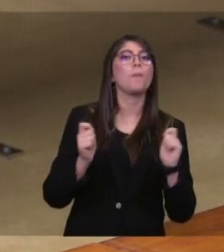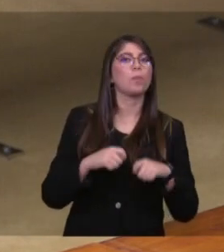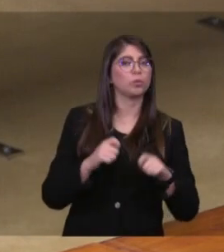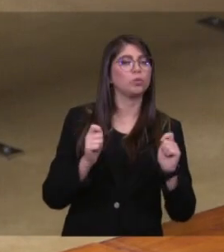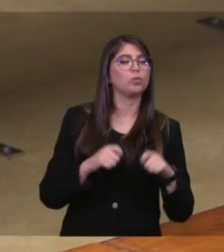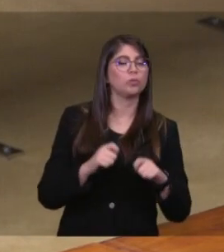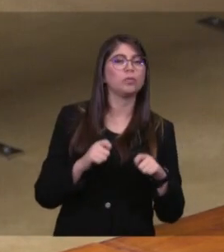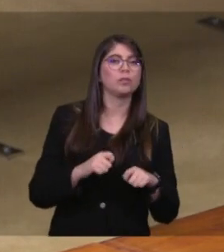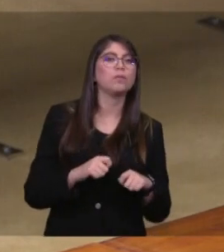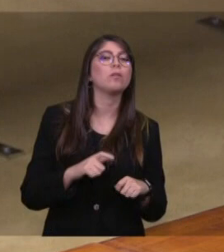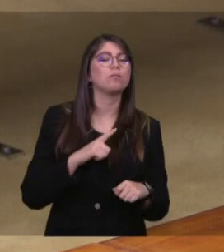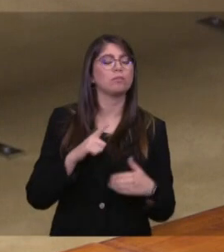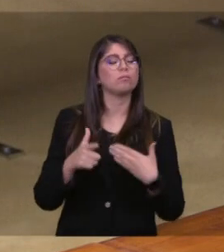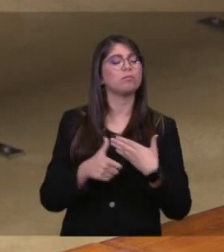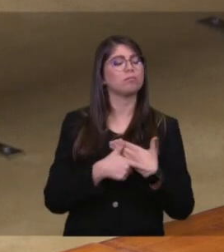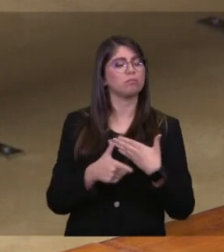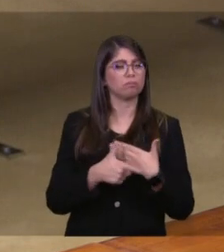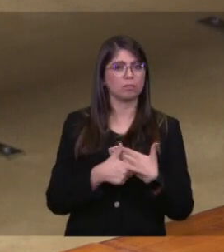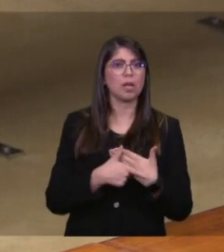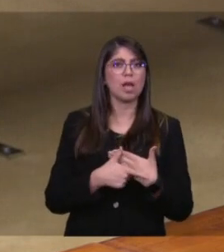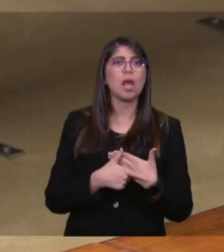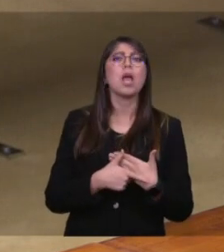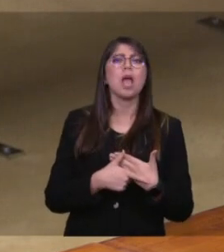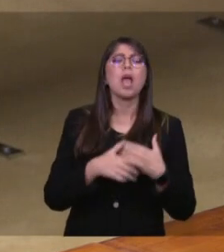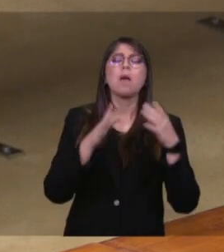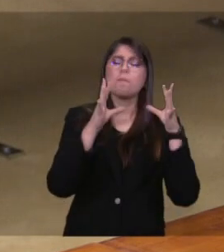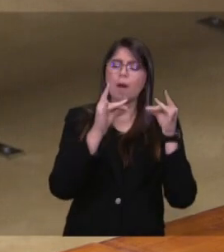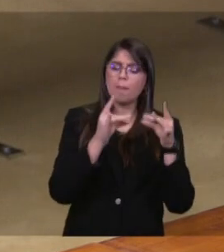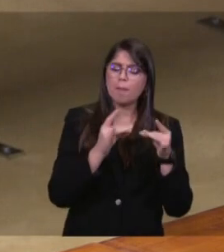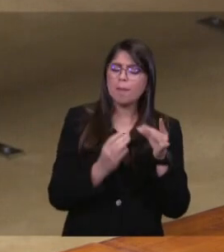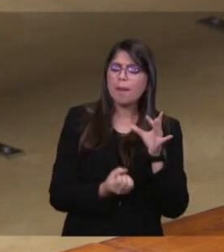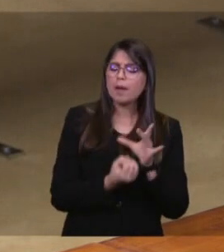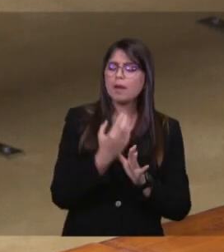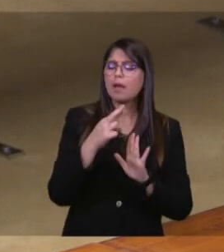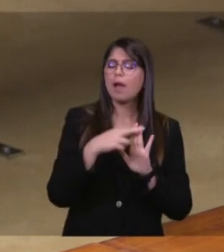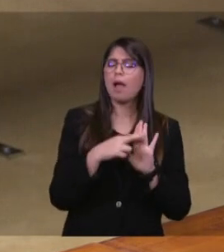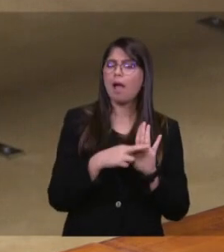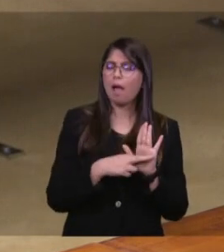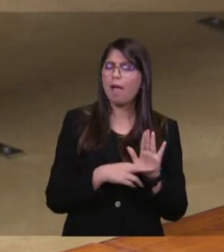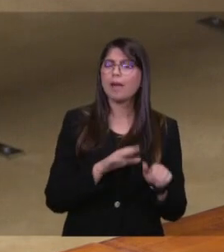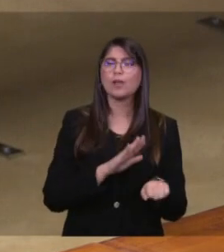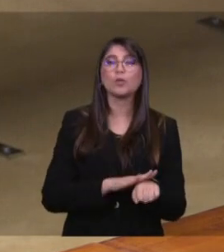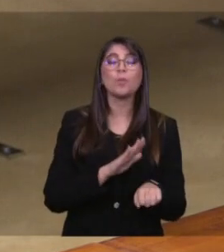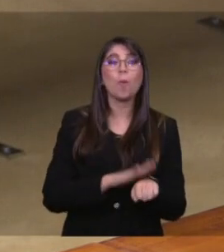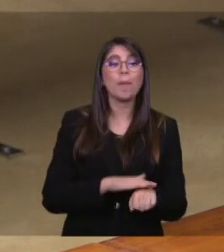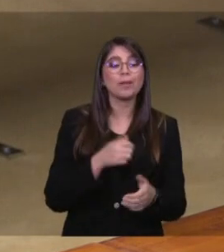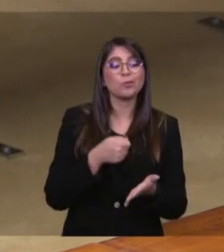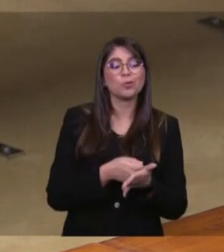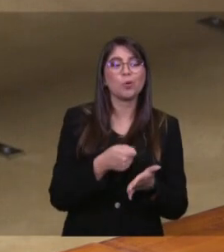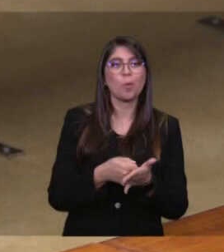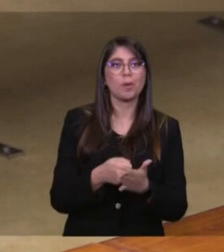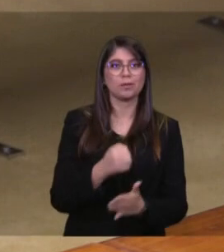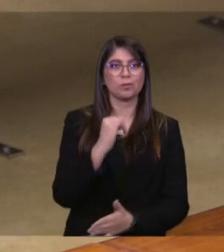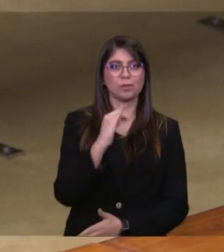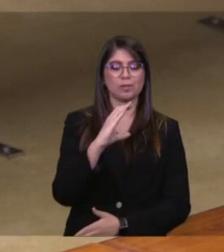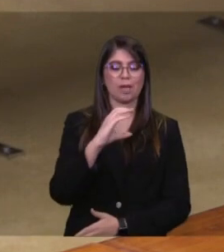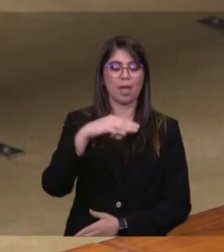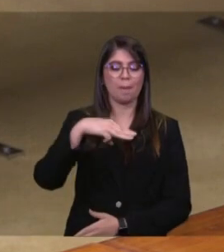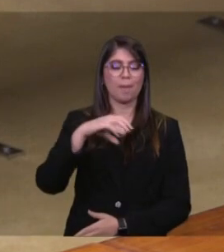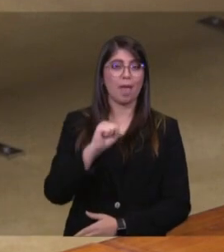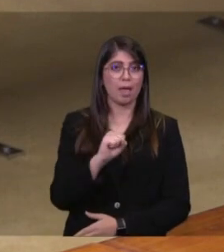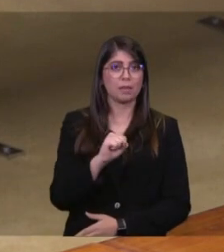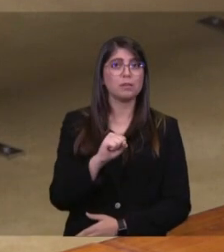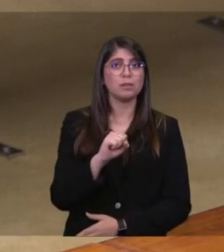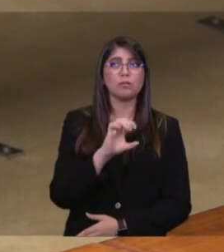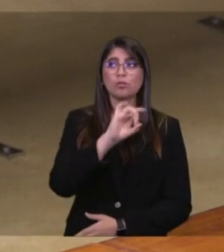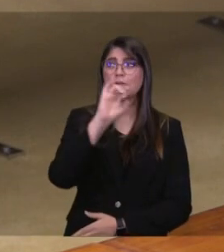sim, competência para poder disciplinar essa questão do momento da cobrança do ICMS pelos Estados